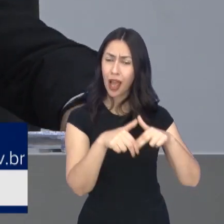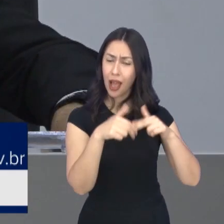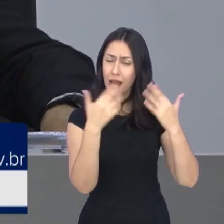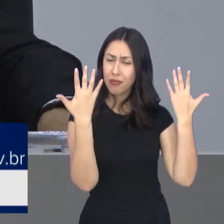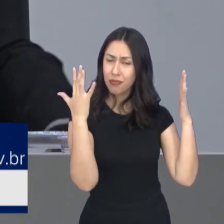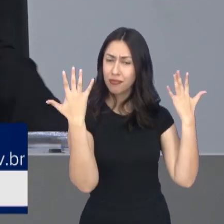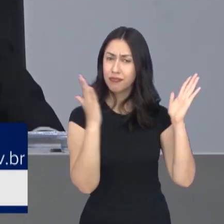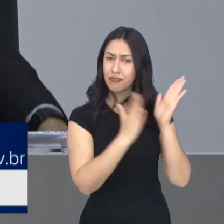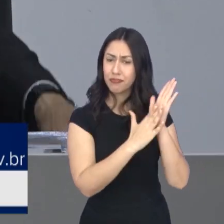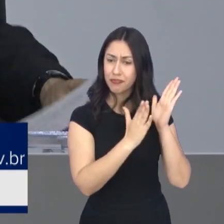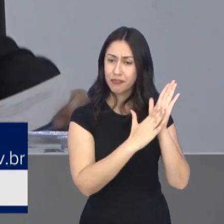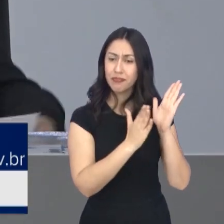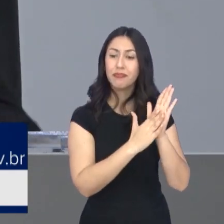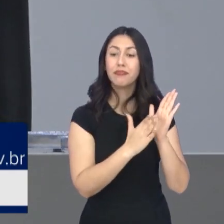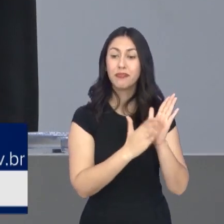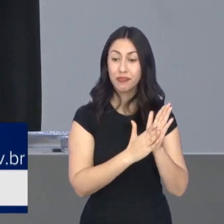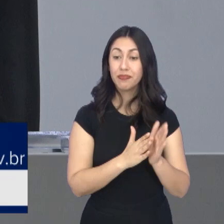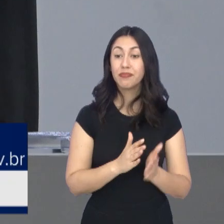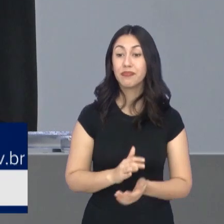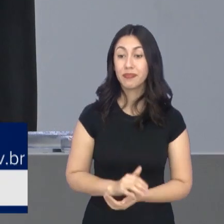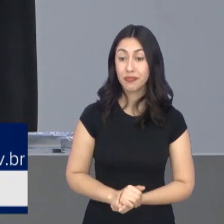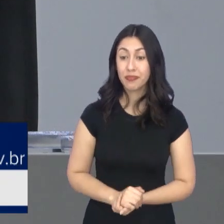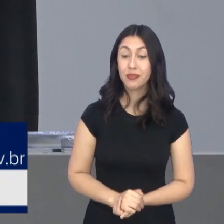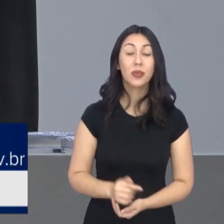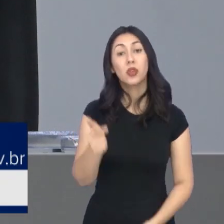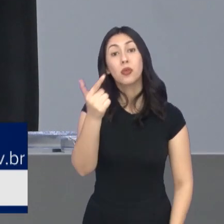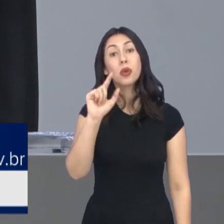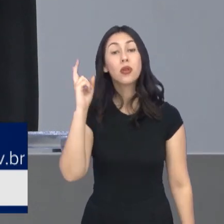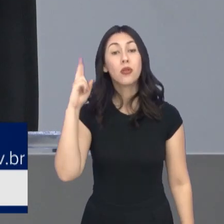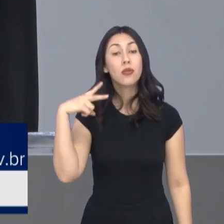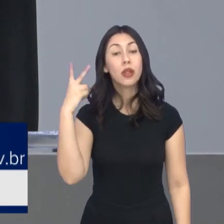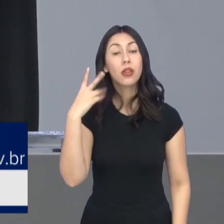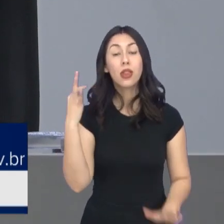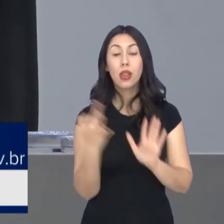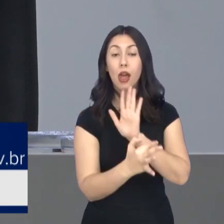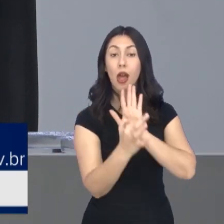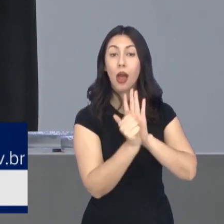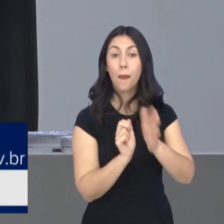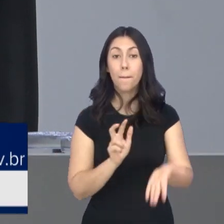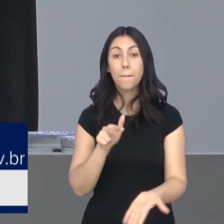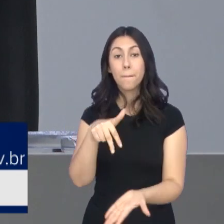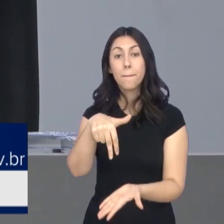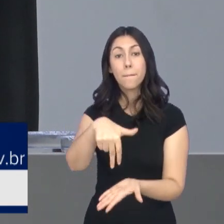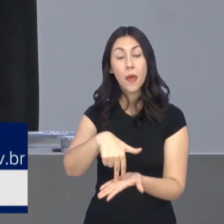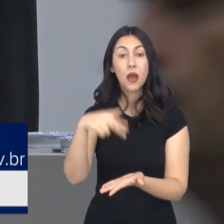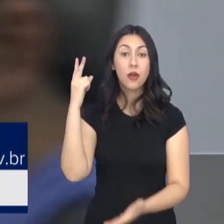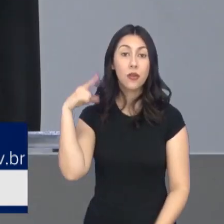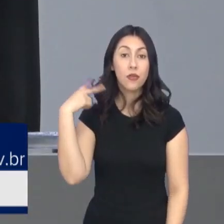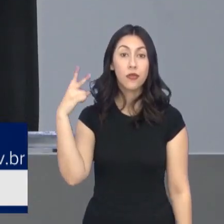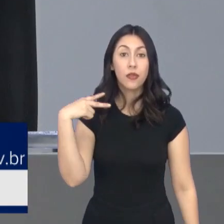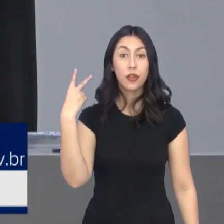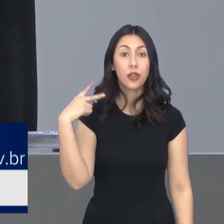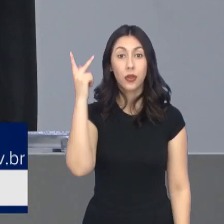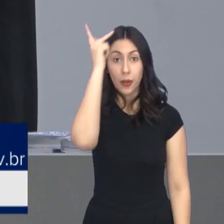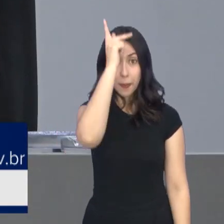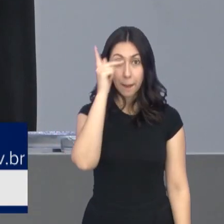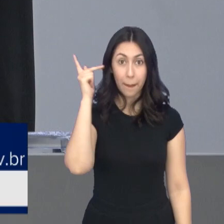110 anos. Próximo vereador inscrito para falar no momento de Pinga Fogo, o vereador Fernando